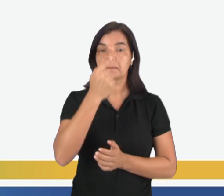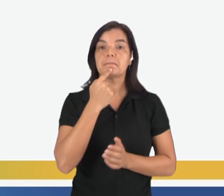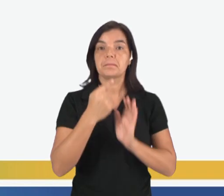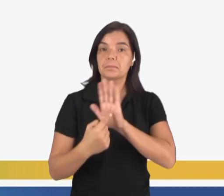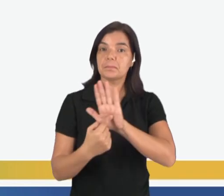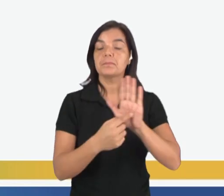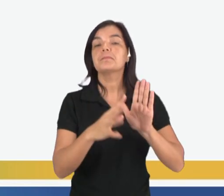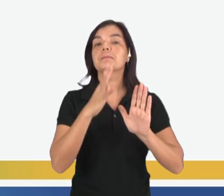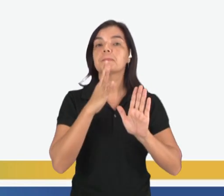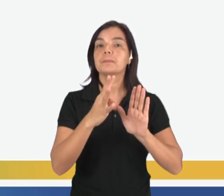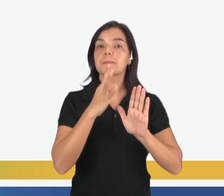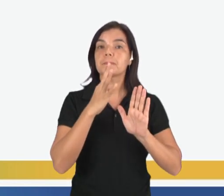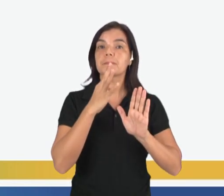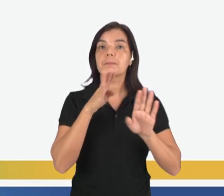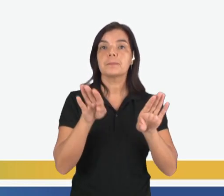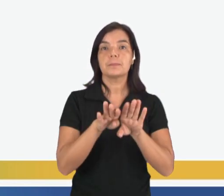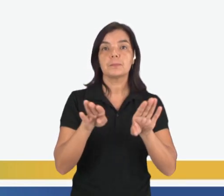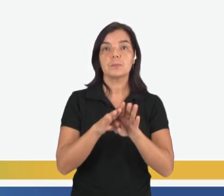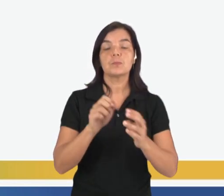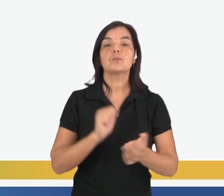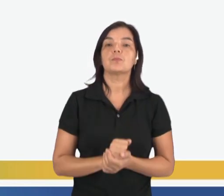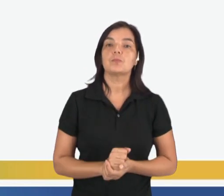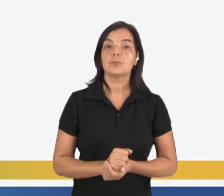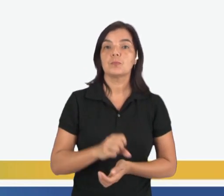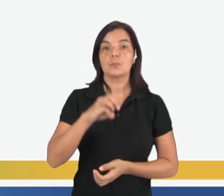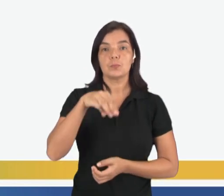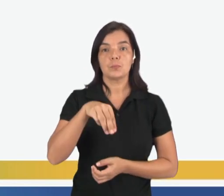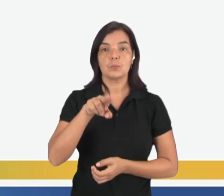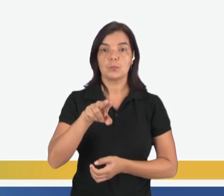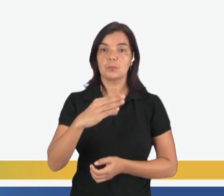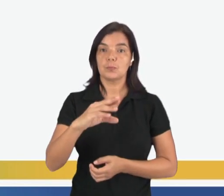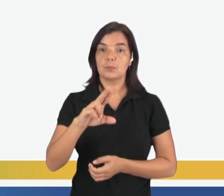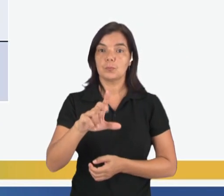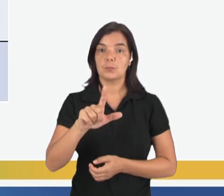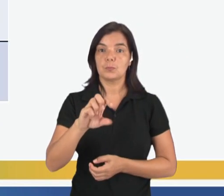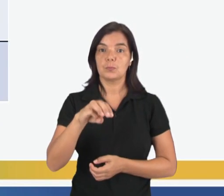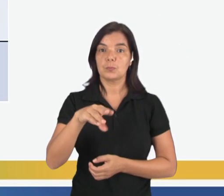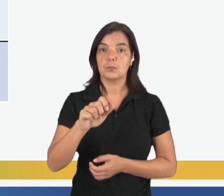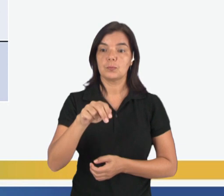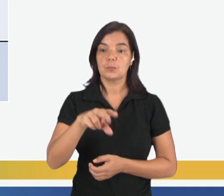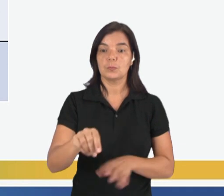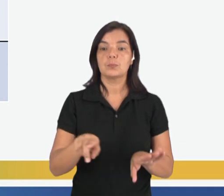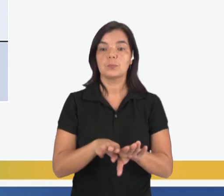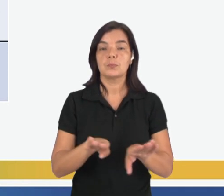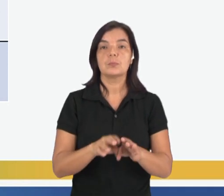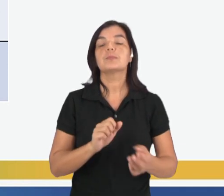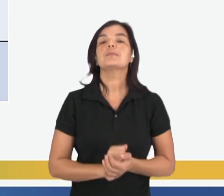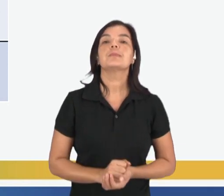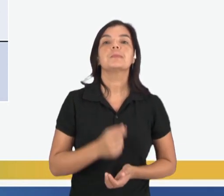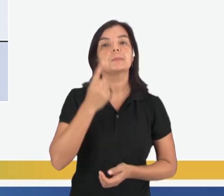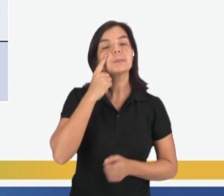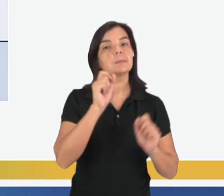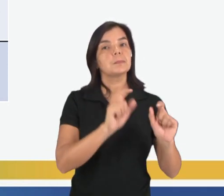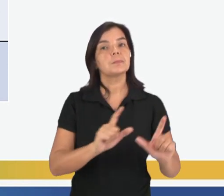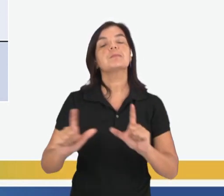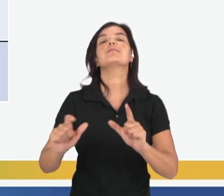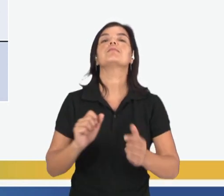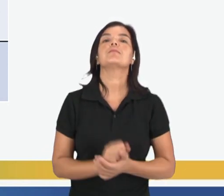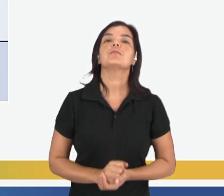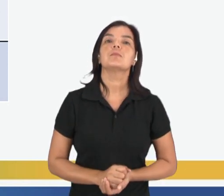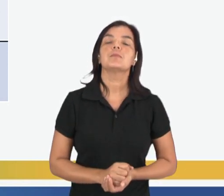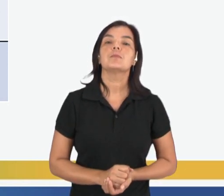muito conhecida, e também o símbolo do muçulmano. Tudo bem? Vamos passar. A respeito